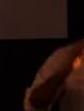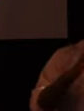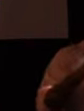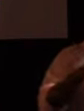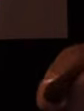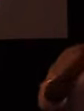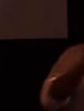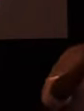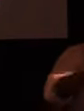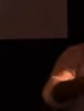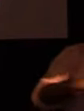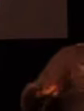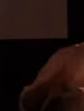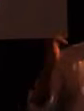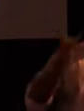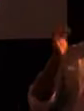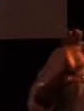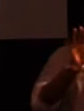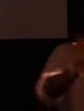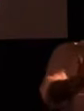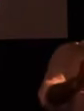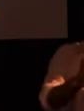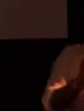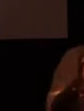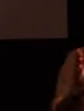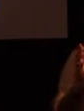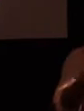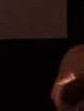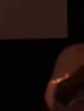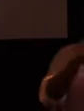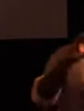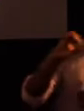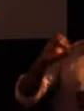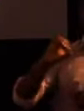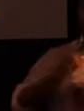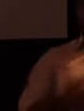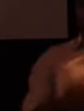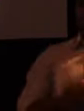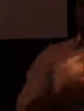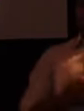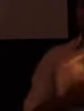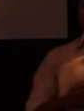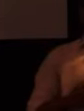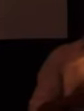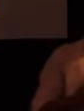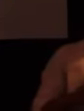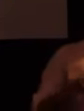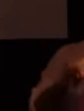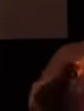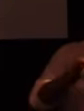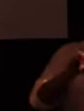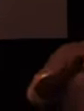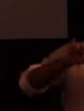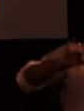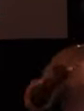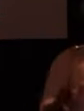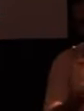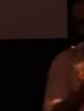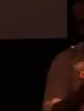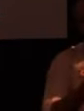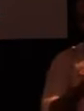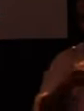passa a ser computado sim os pavimentos de garagem para fins de IO. Pavimento subsolo, é óbvio, está lá no